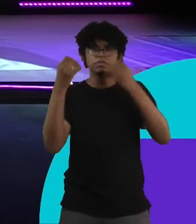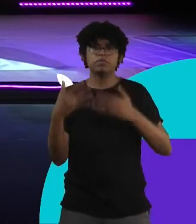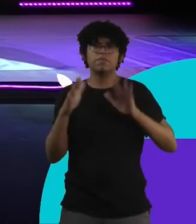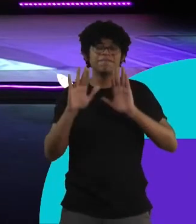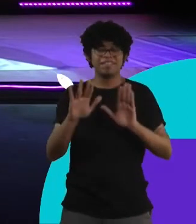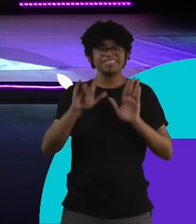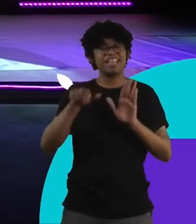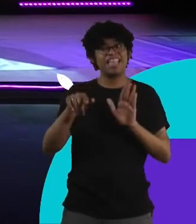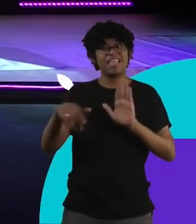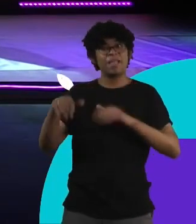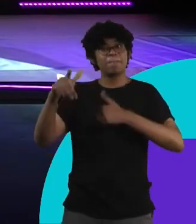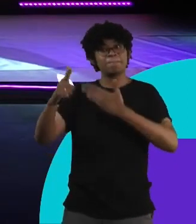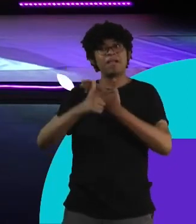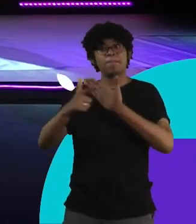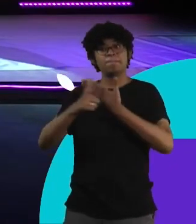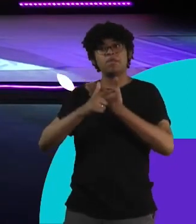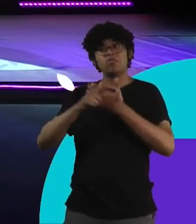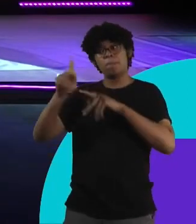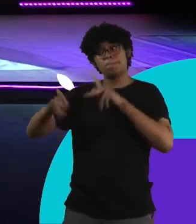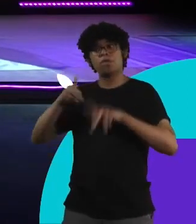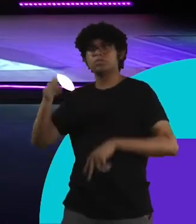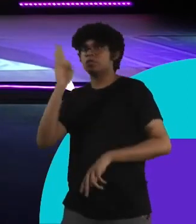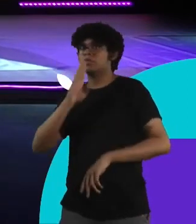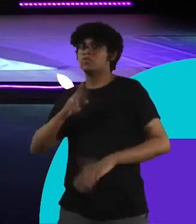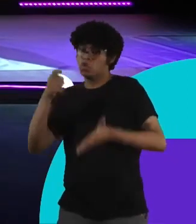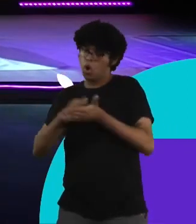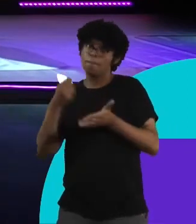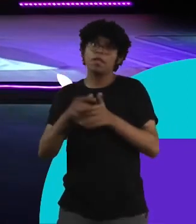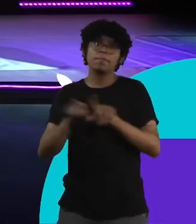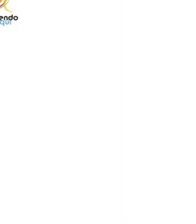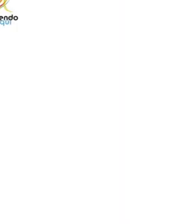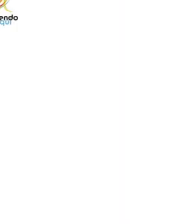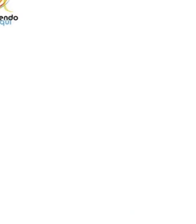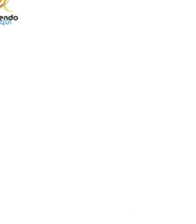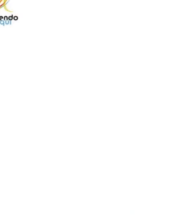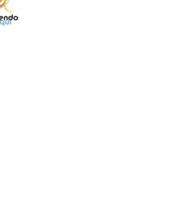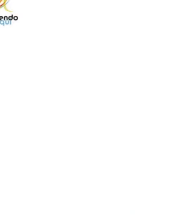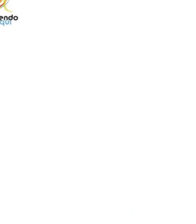dever da população cobrar o executivo e votar direito.